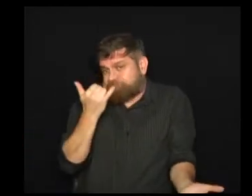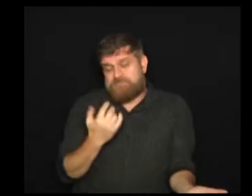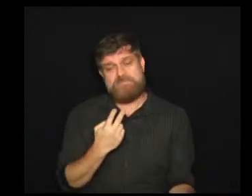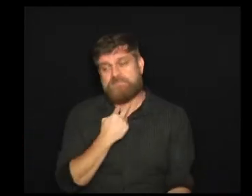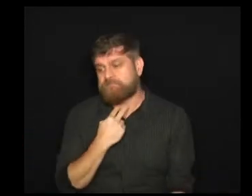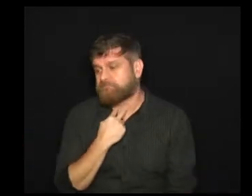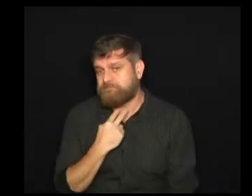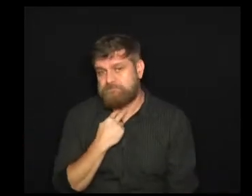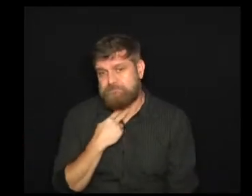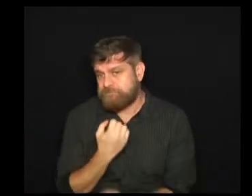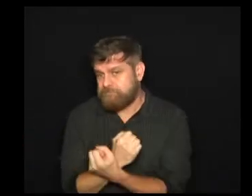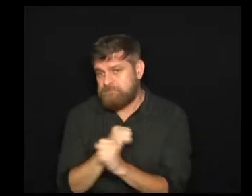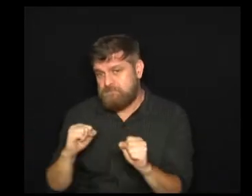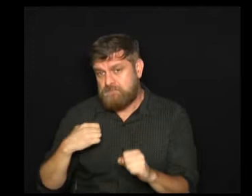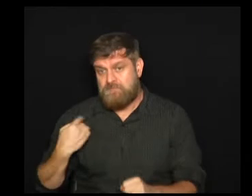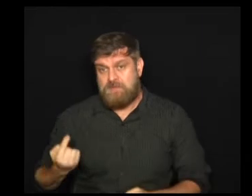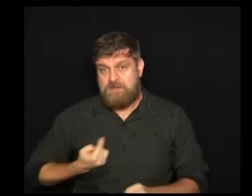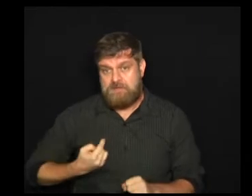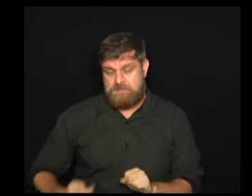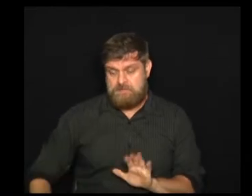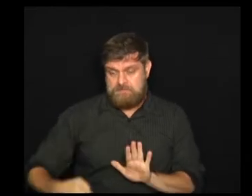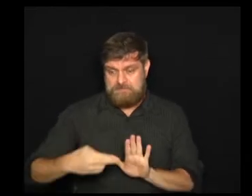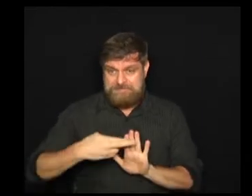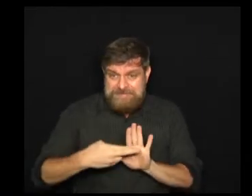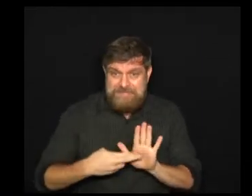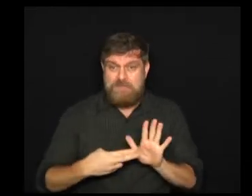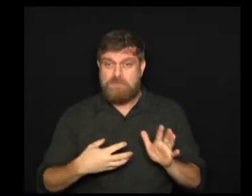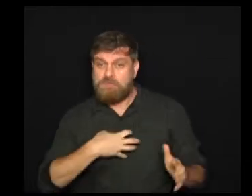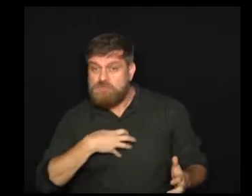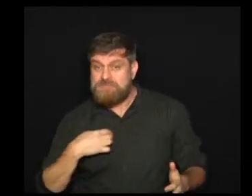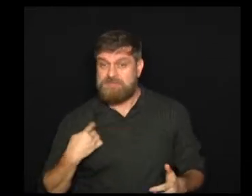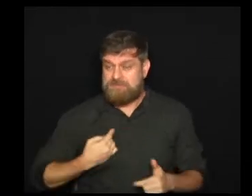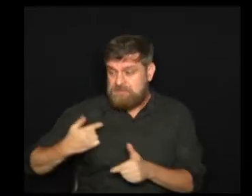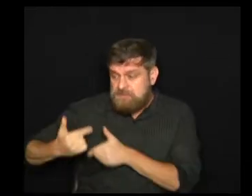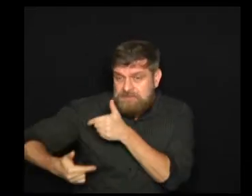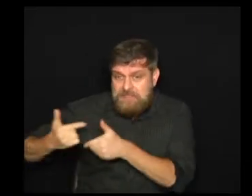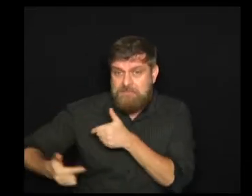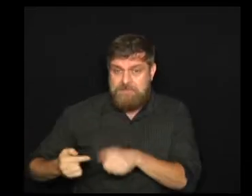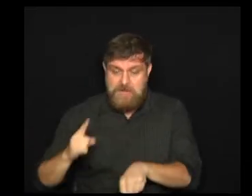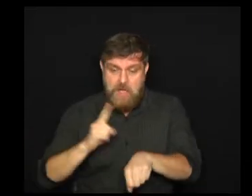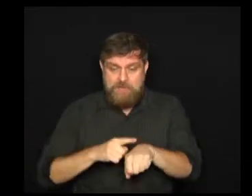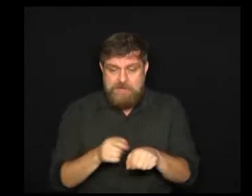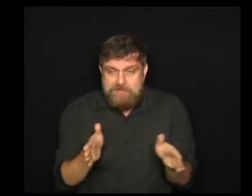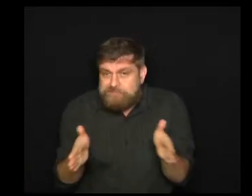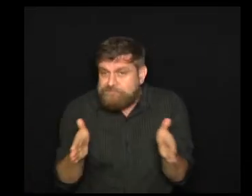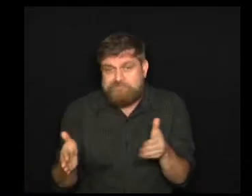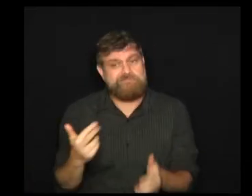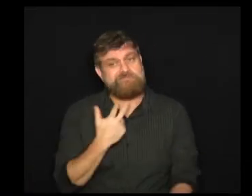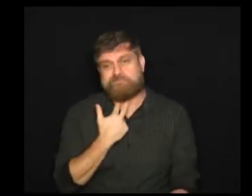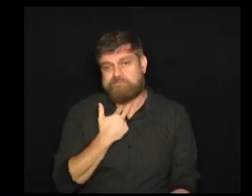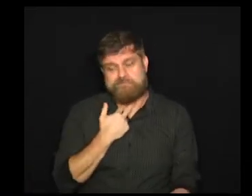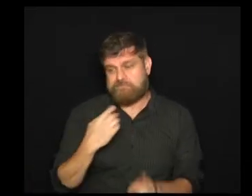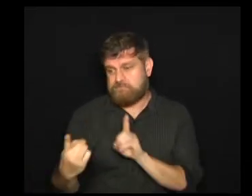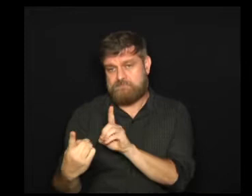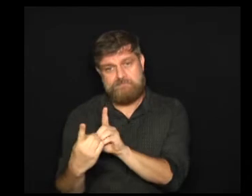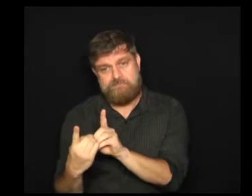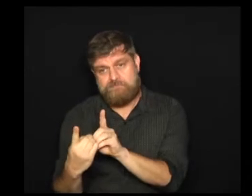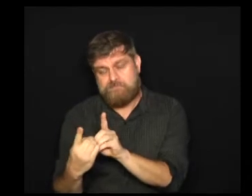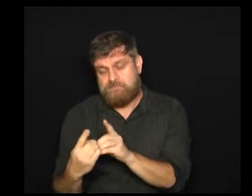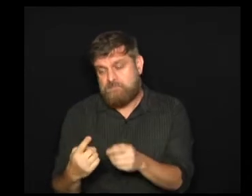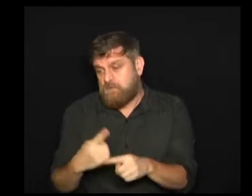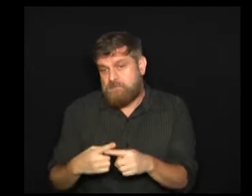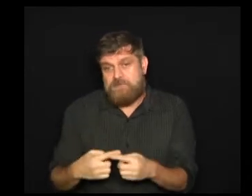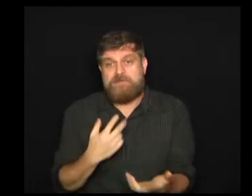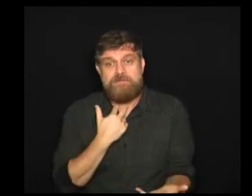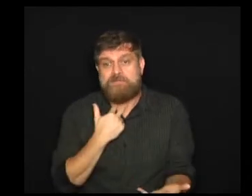nesse formato que nós trabalhamos hoje, nós temos que, infelizmente, negar esse atendimento, por conta de não ter como a